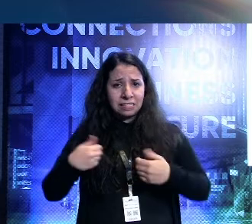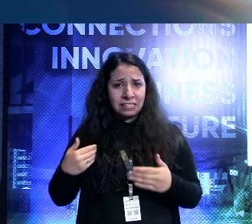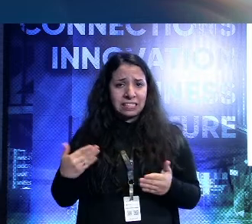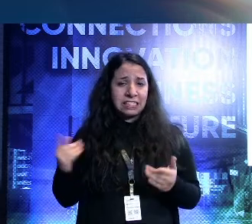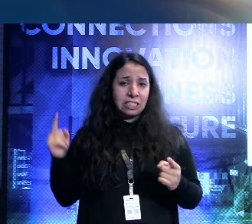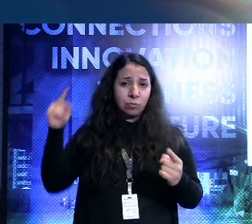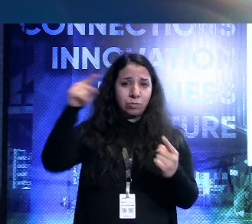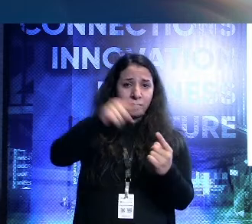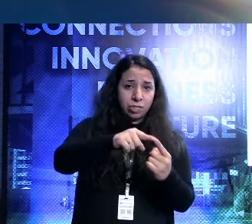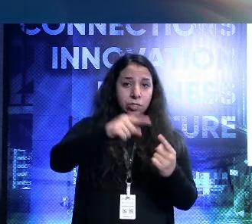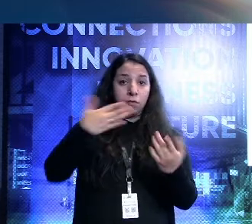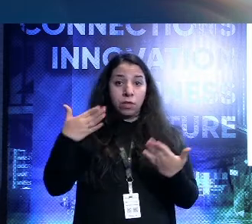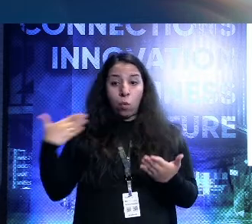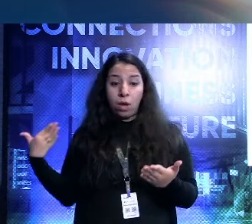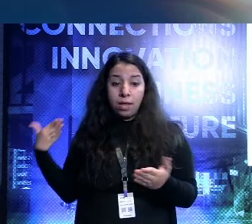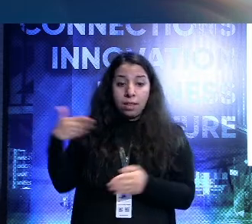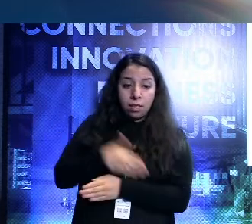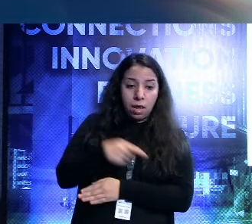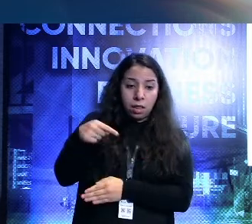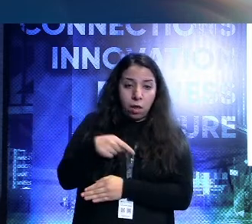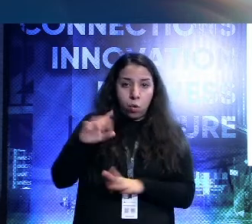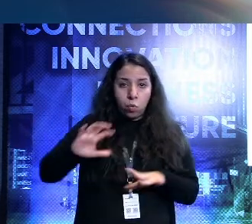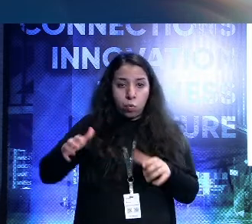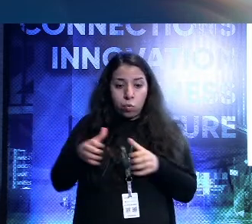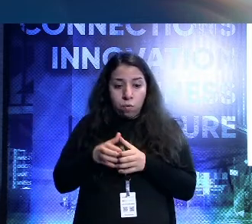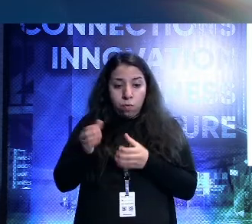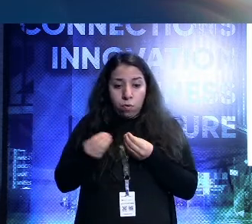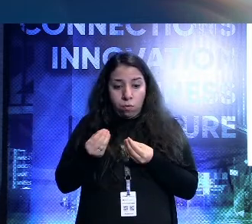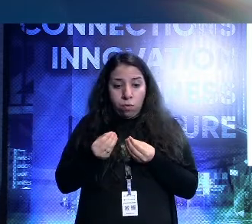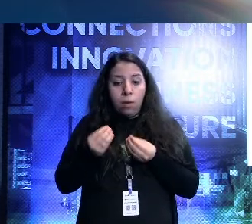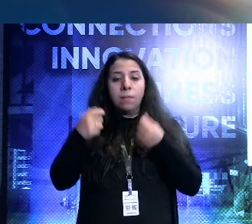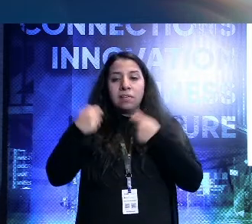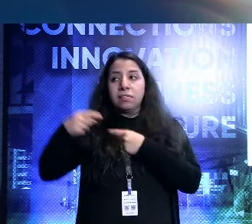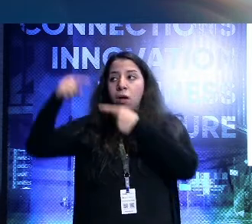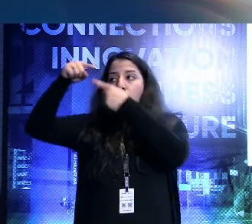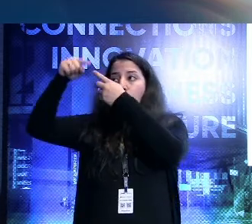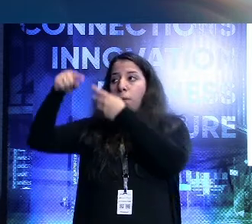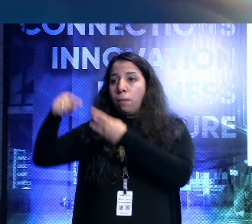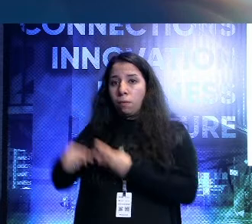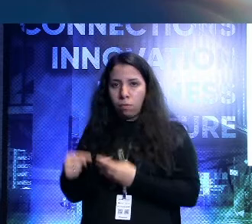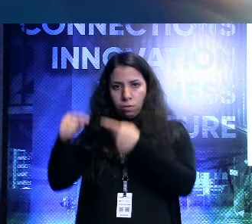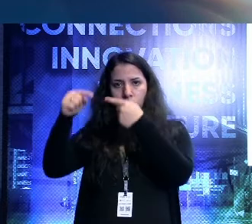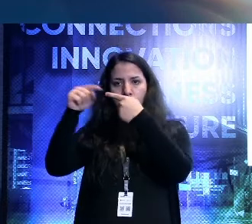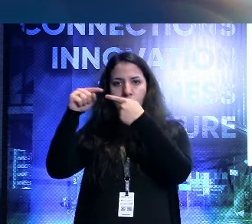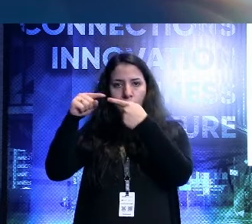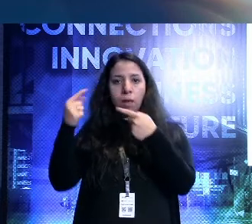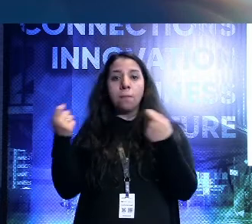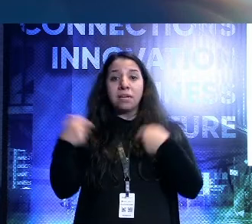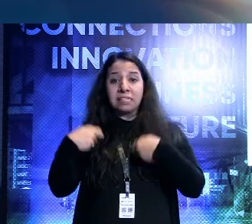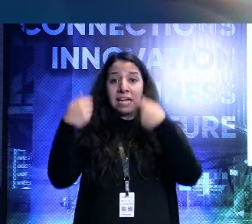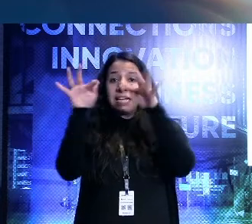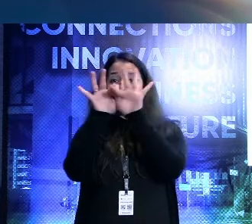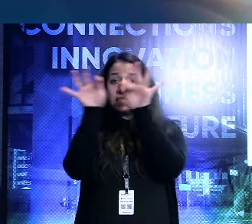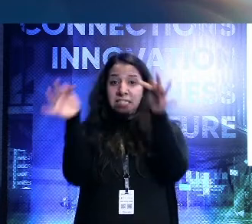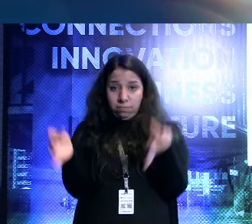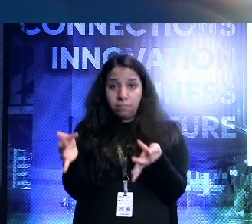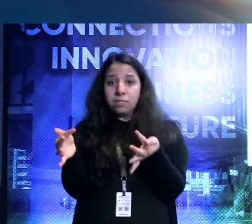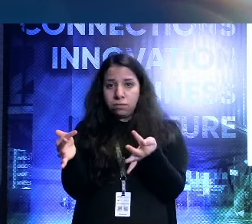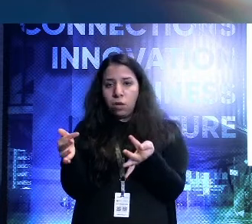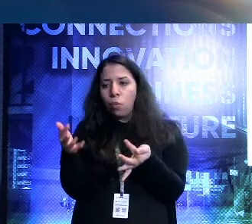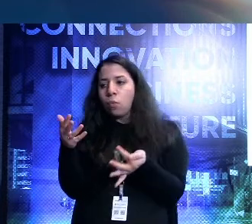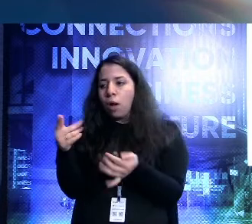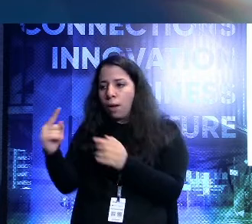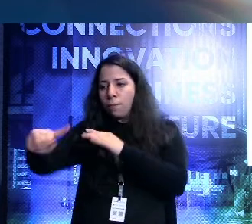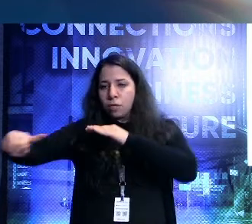tecnologia no grupo como um todo, passam por esses 4 pontos ali, né? A gente nunca deixa de trabalhar a partir da centricidade no cliente, então, sempre tendo